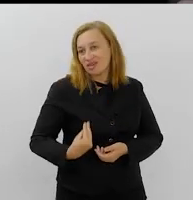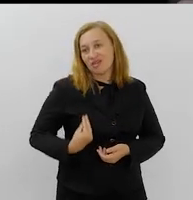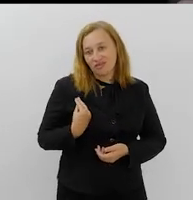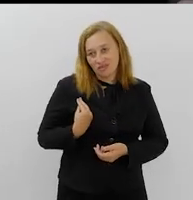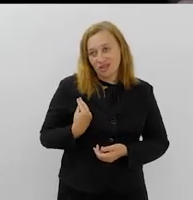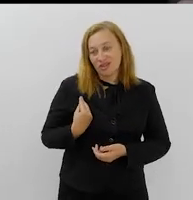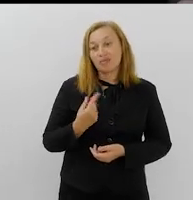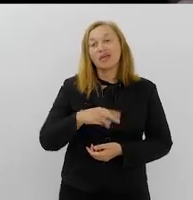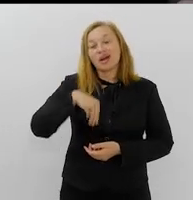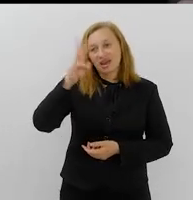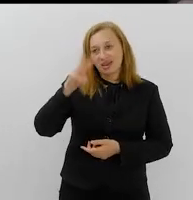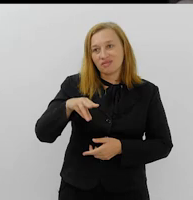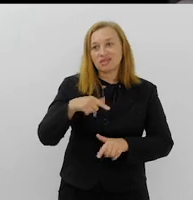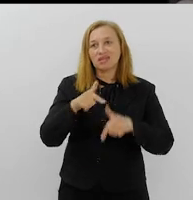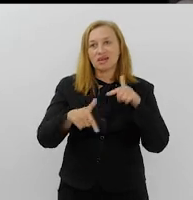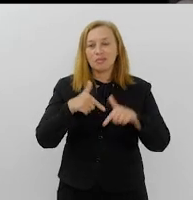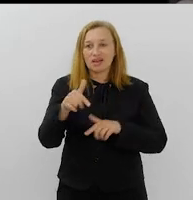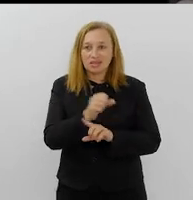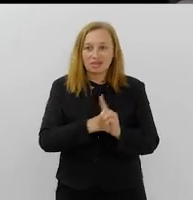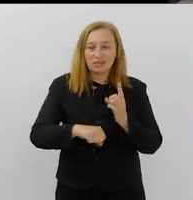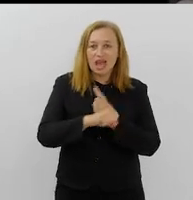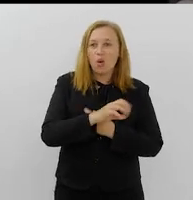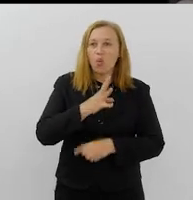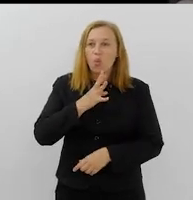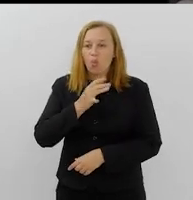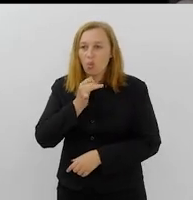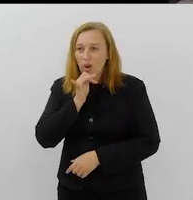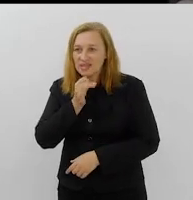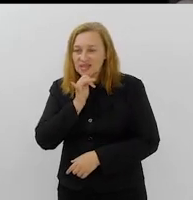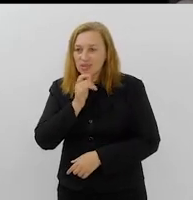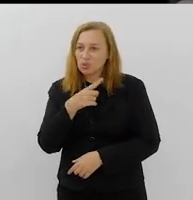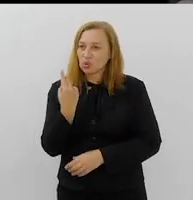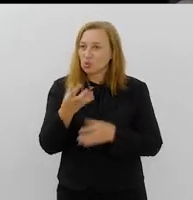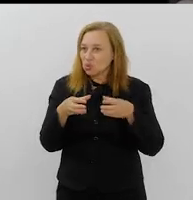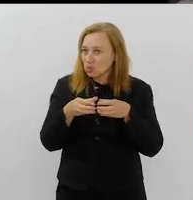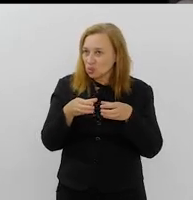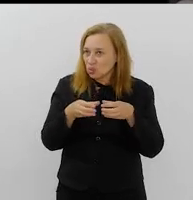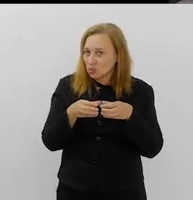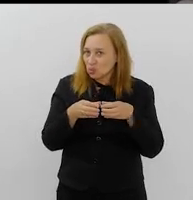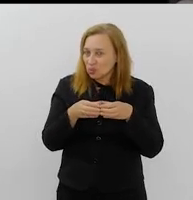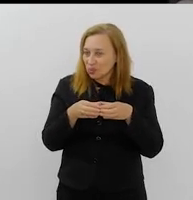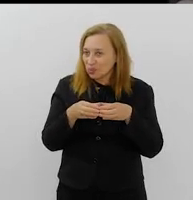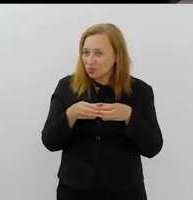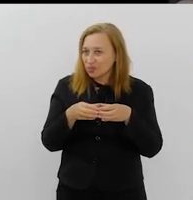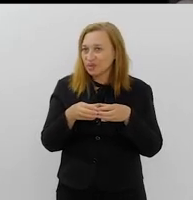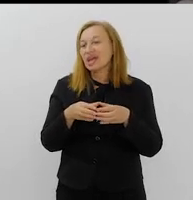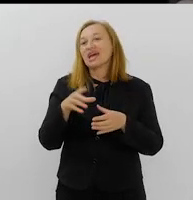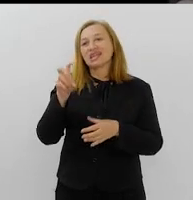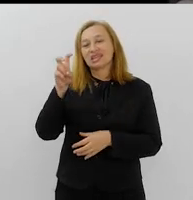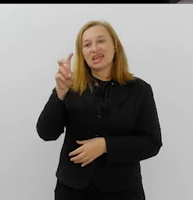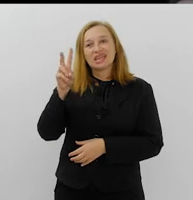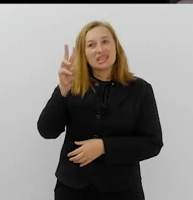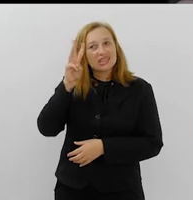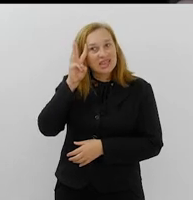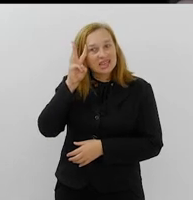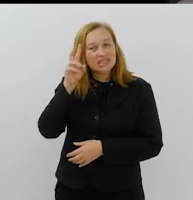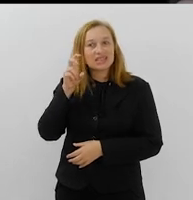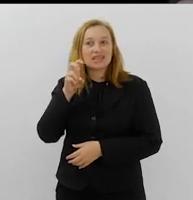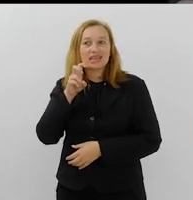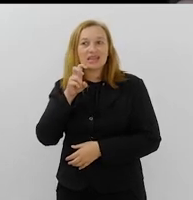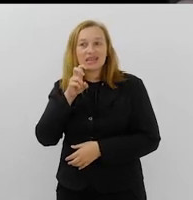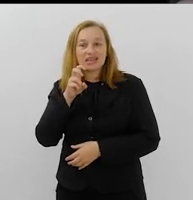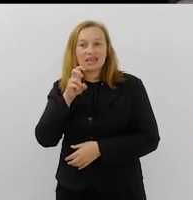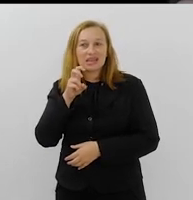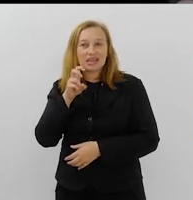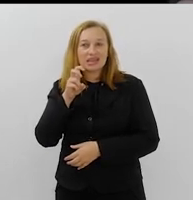quem faz esse trabalho social. Por exemplo, nosso grupo, né? Ele, terça e quinta, nós vamos